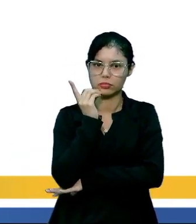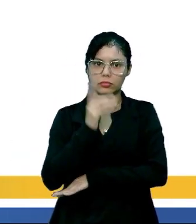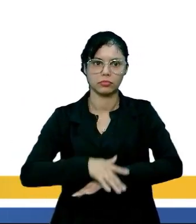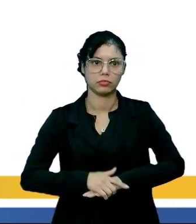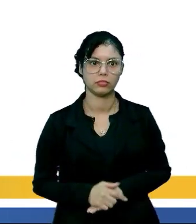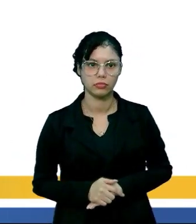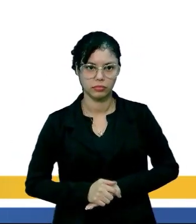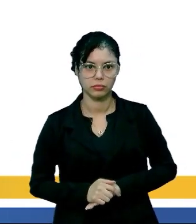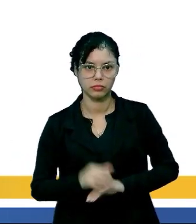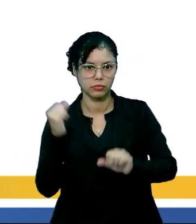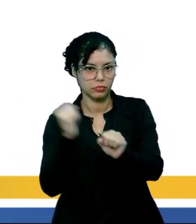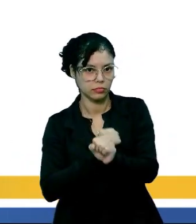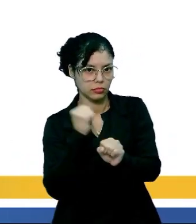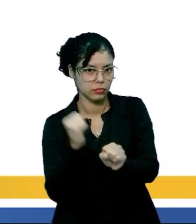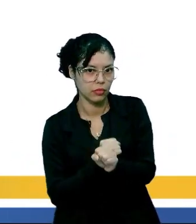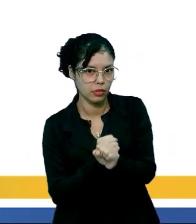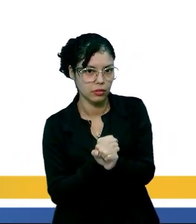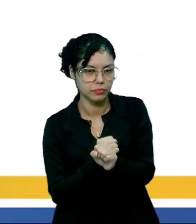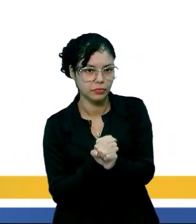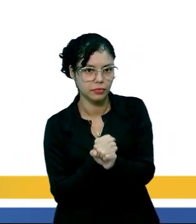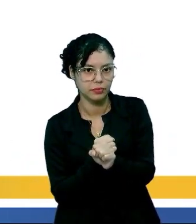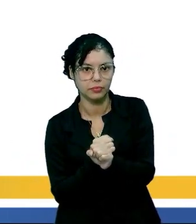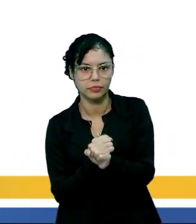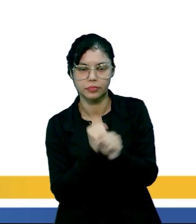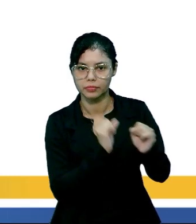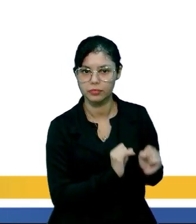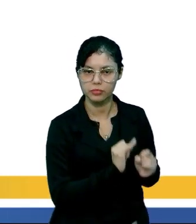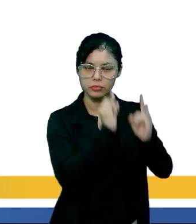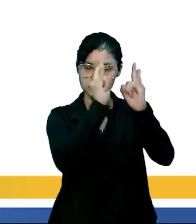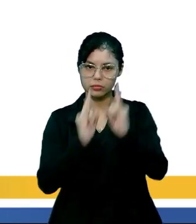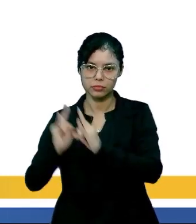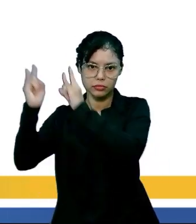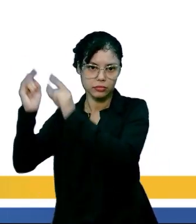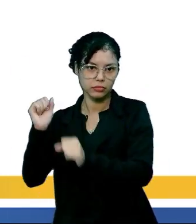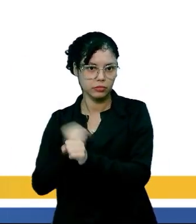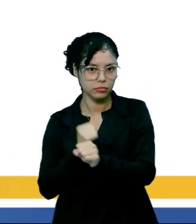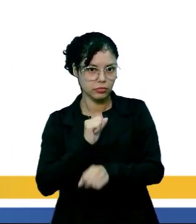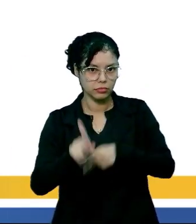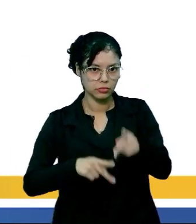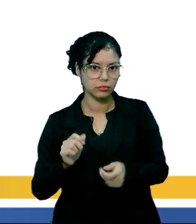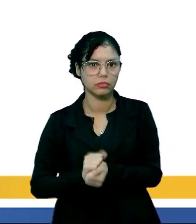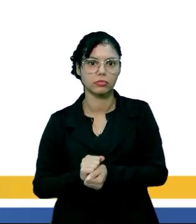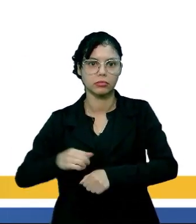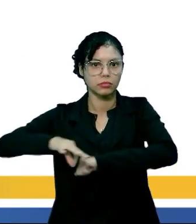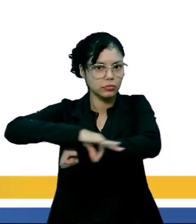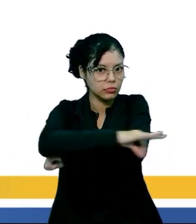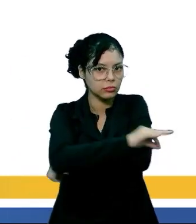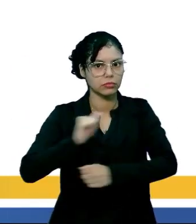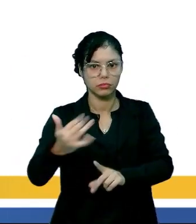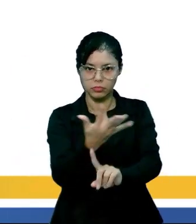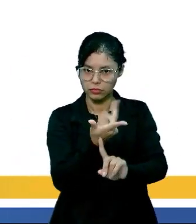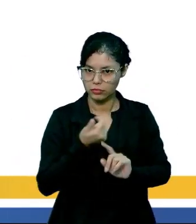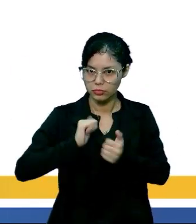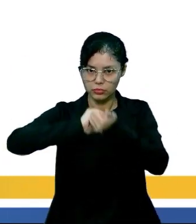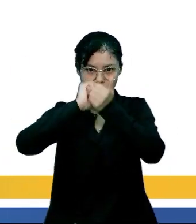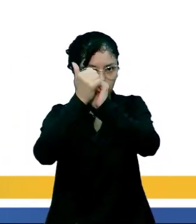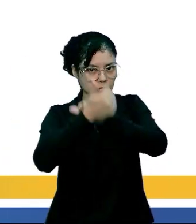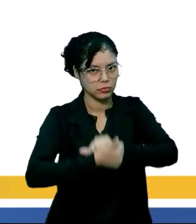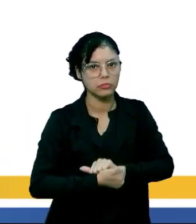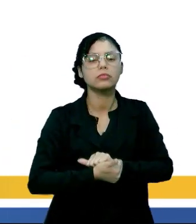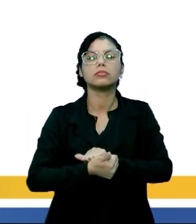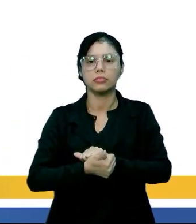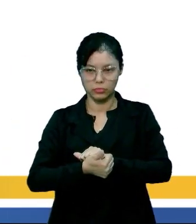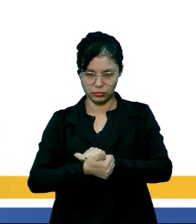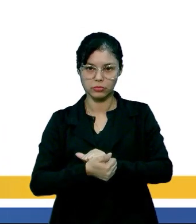problemas associados ao dia a dia. A construção civil, arquitetura, as